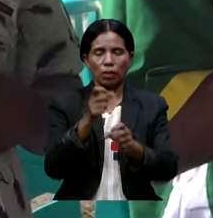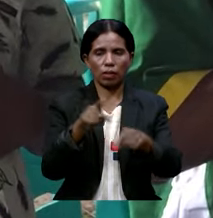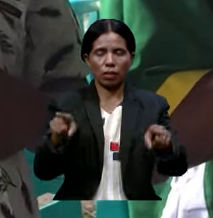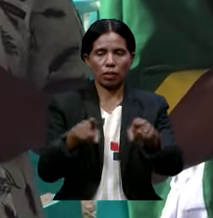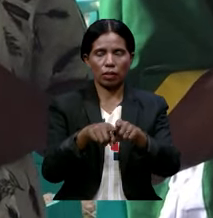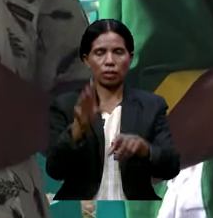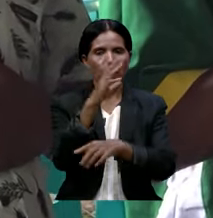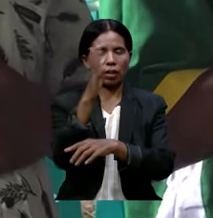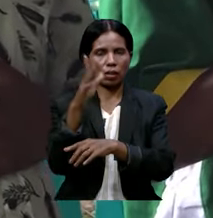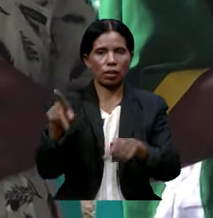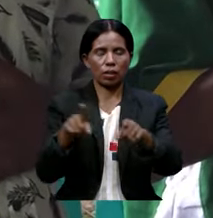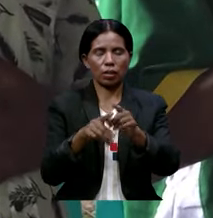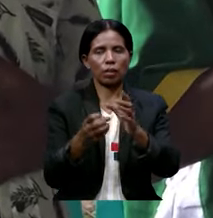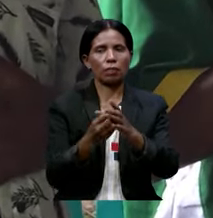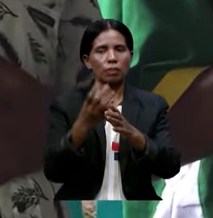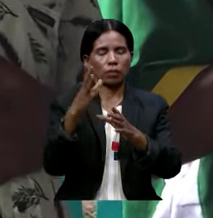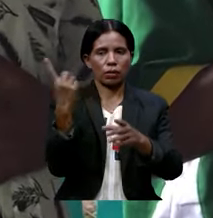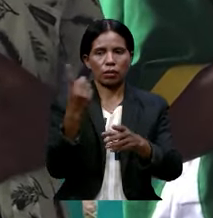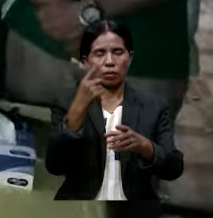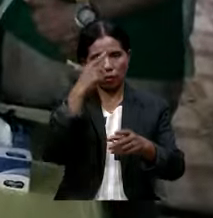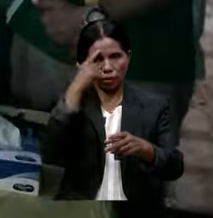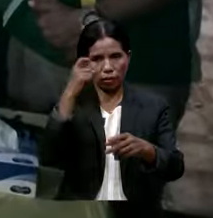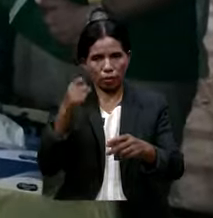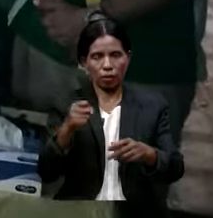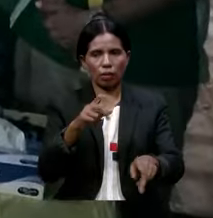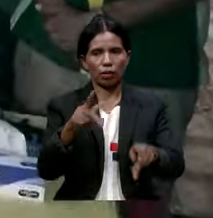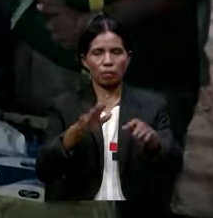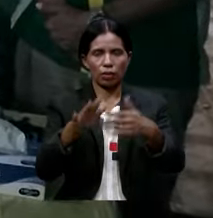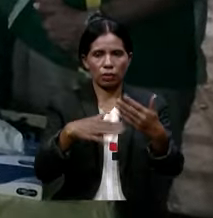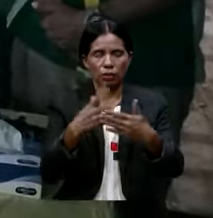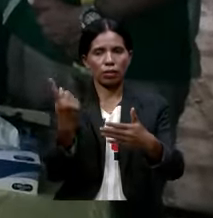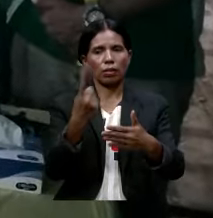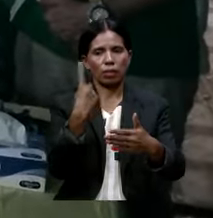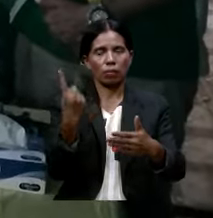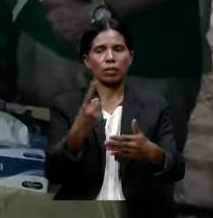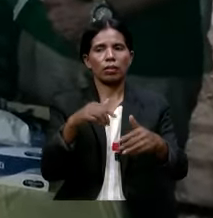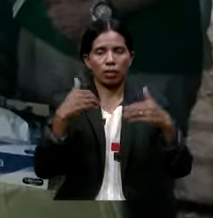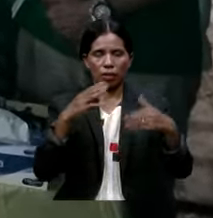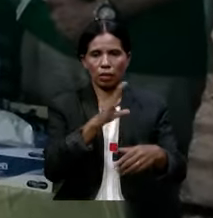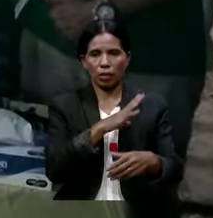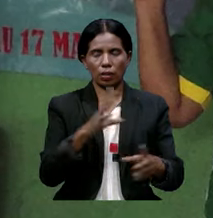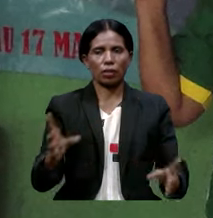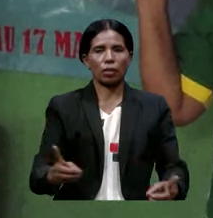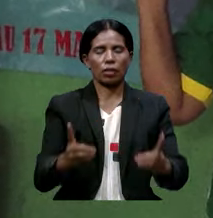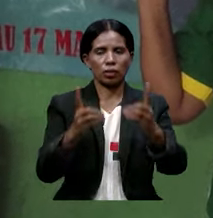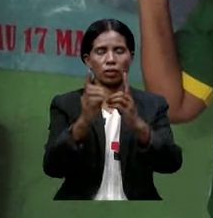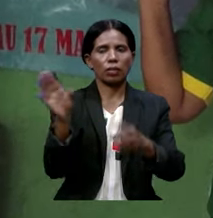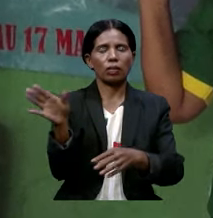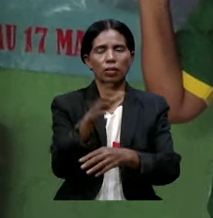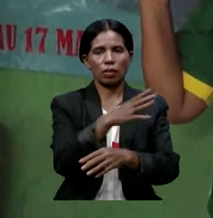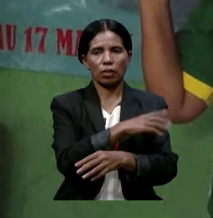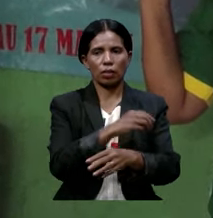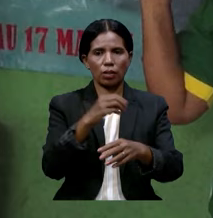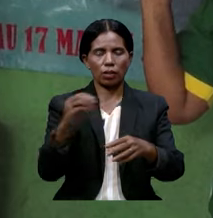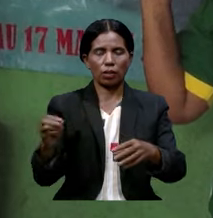ai hun nebe saiburas babibeik, tambane militante sira na fating mantein, hodi asoru aning no laloran bot,